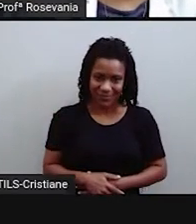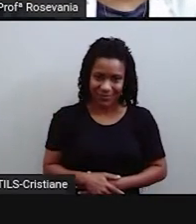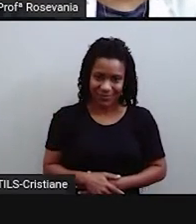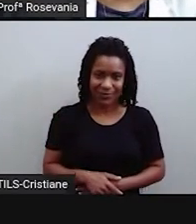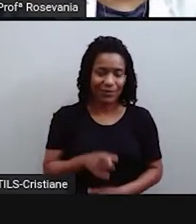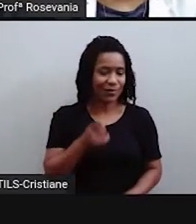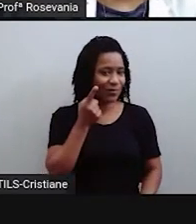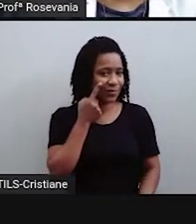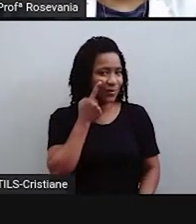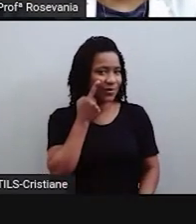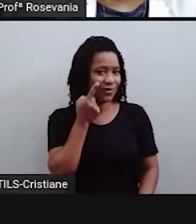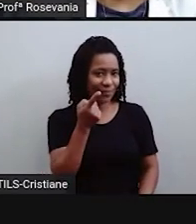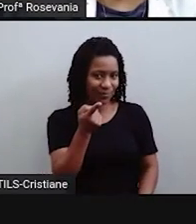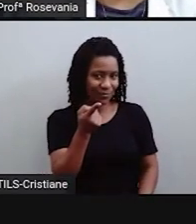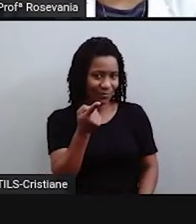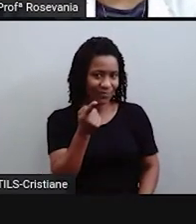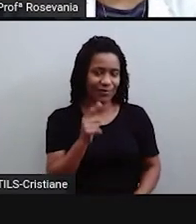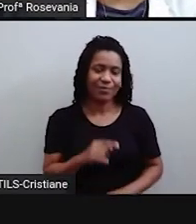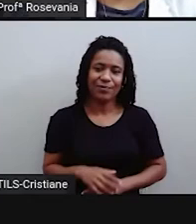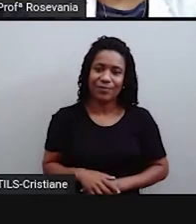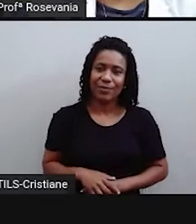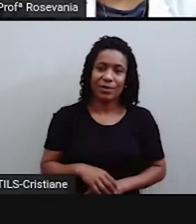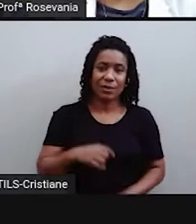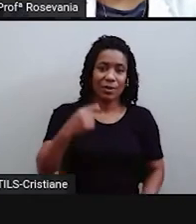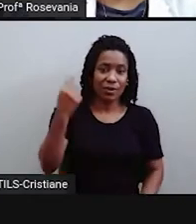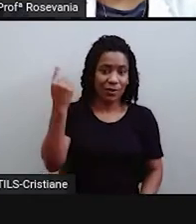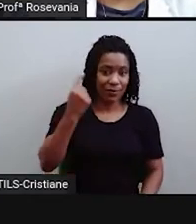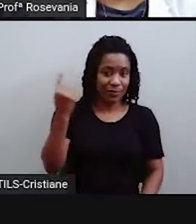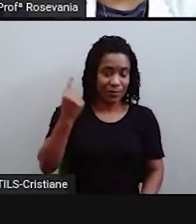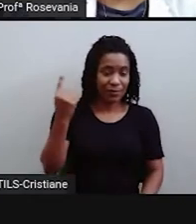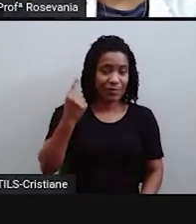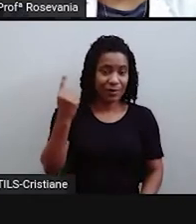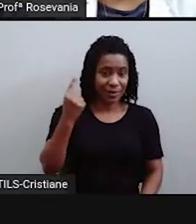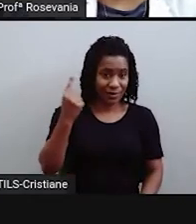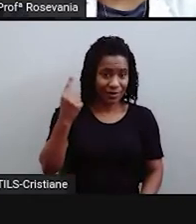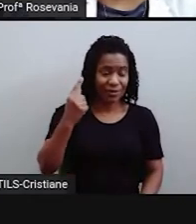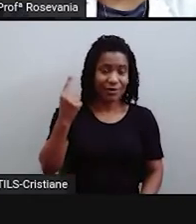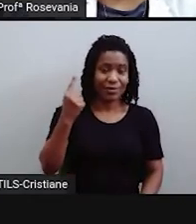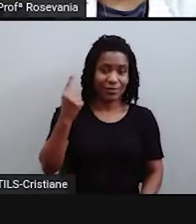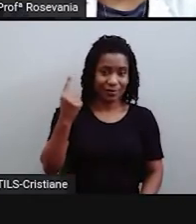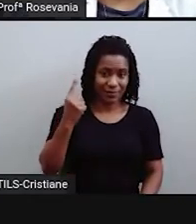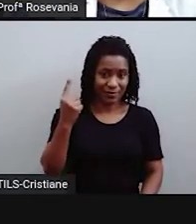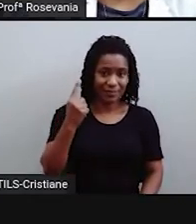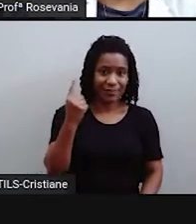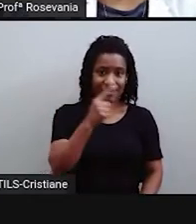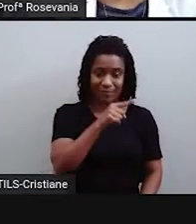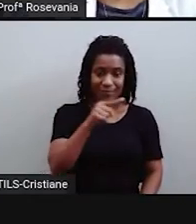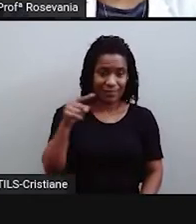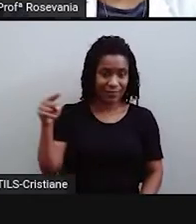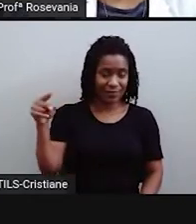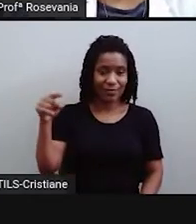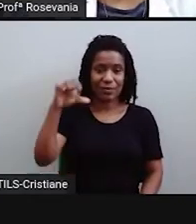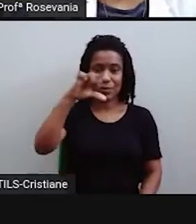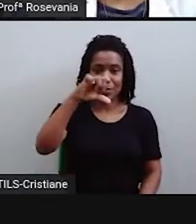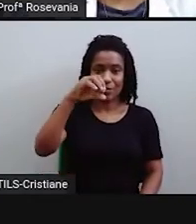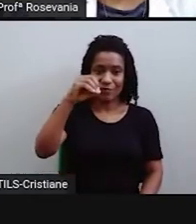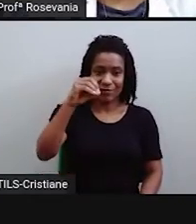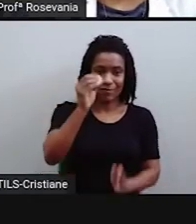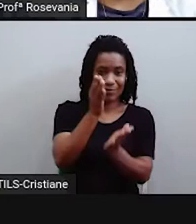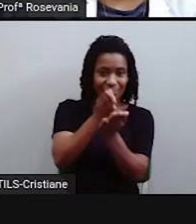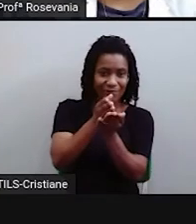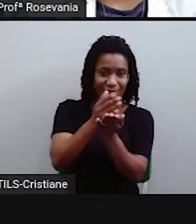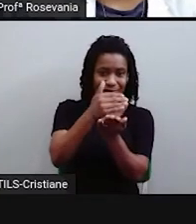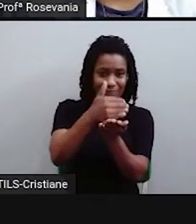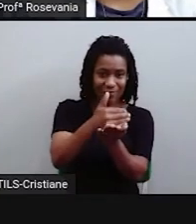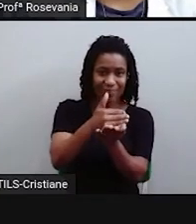Aí o que, que acontece aqui? Esse primeiro 90 graus aqui, né, que a gente tem, ó, deu para